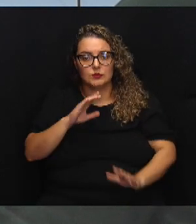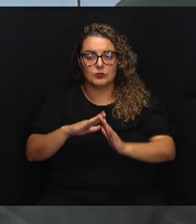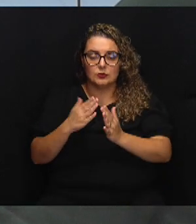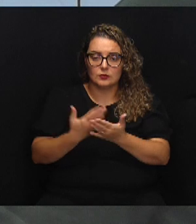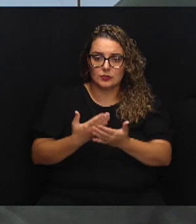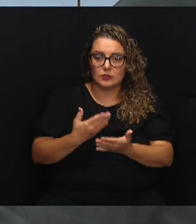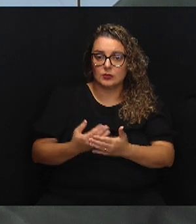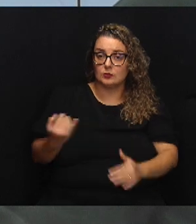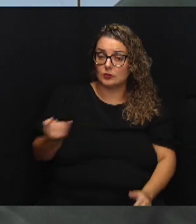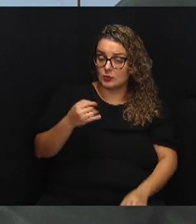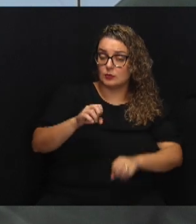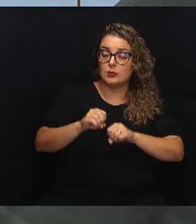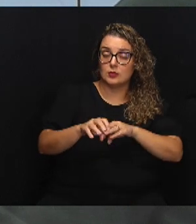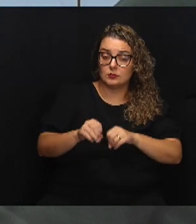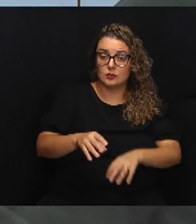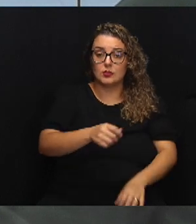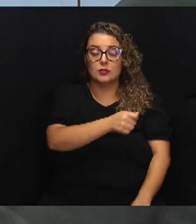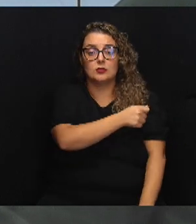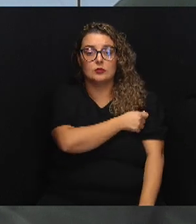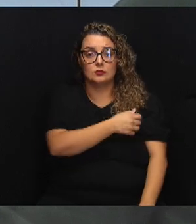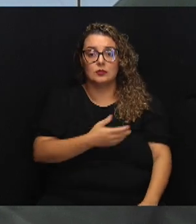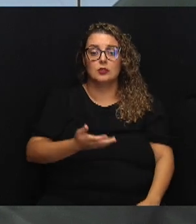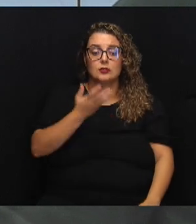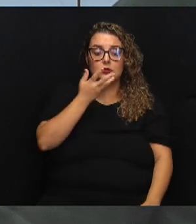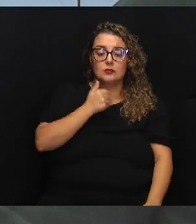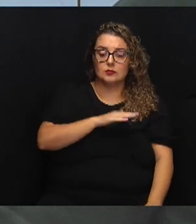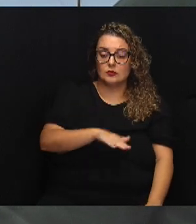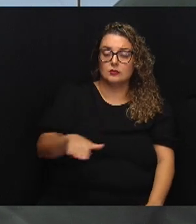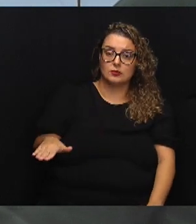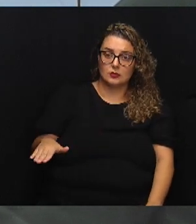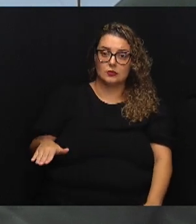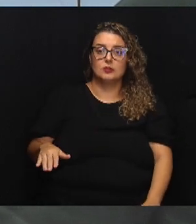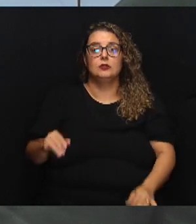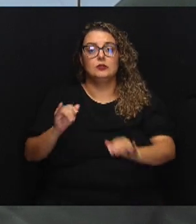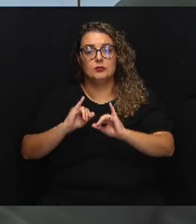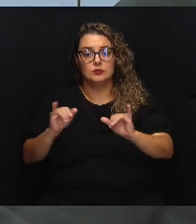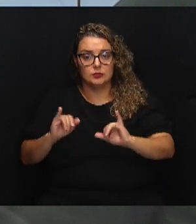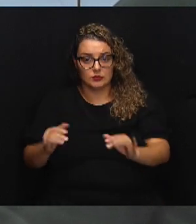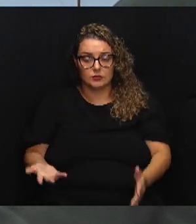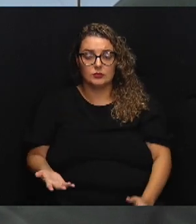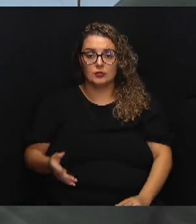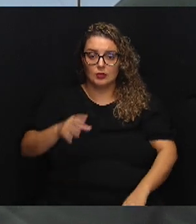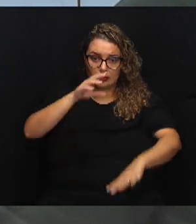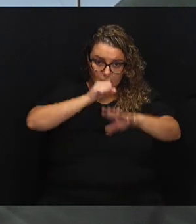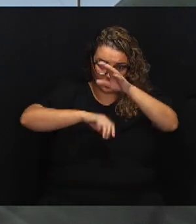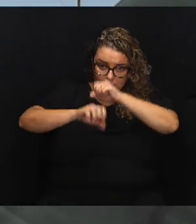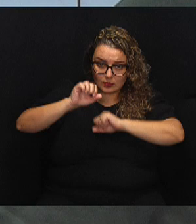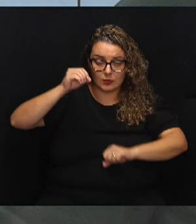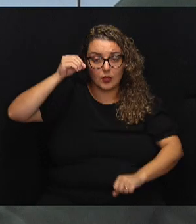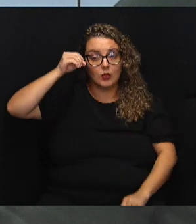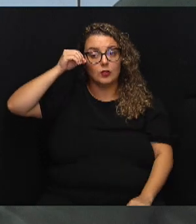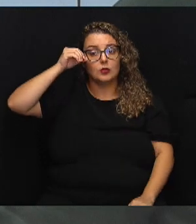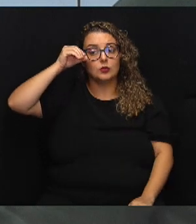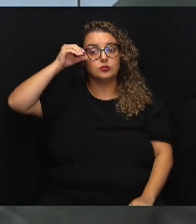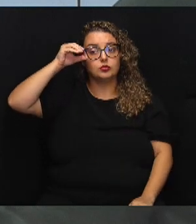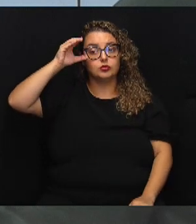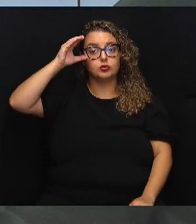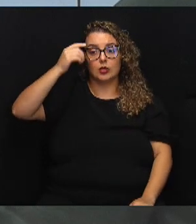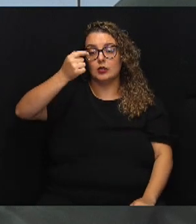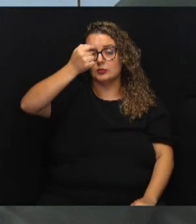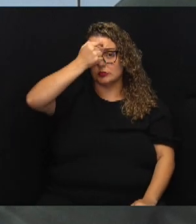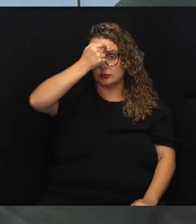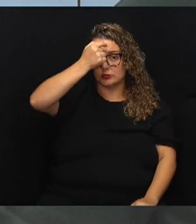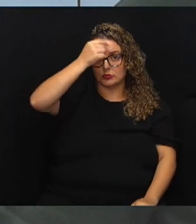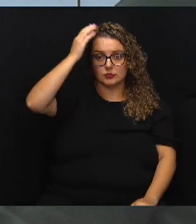aula e que seja divulgado para as crianças um aprendizado mais de consciência, né,